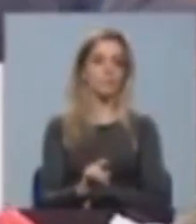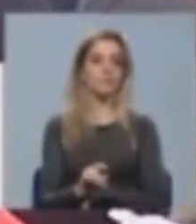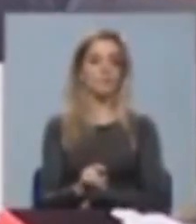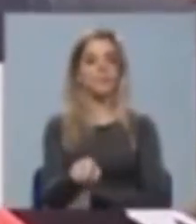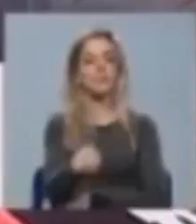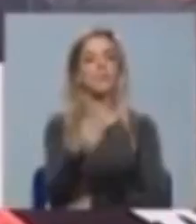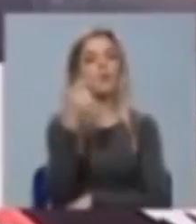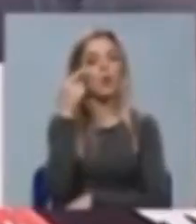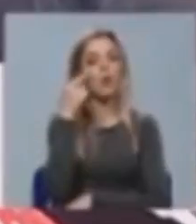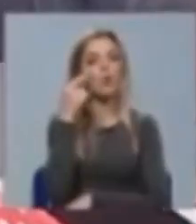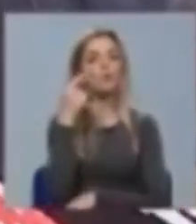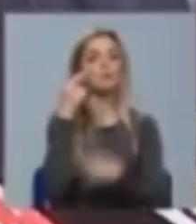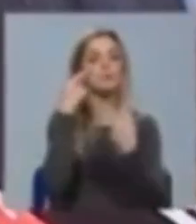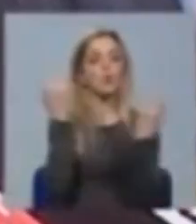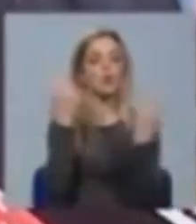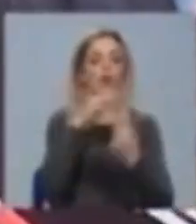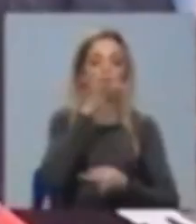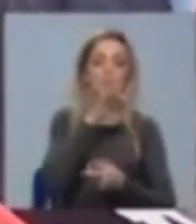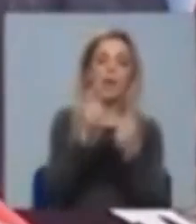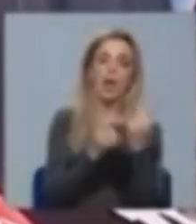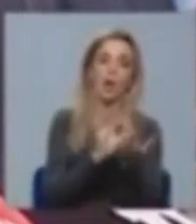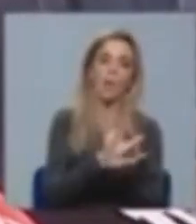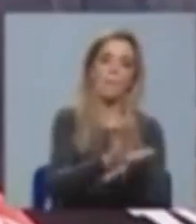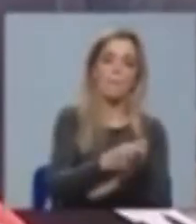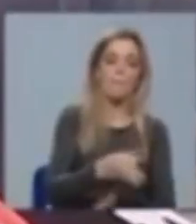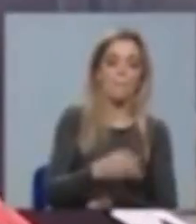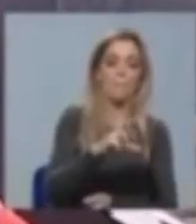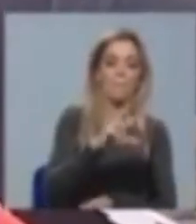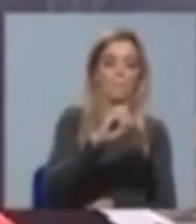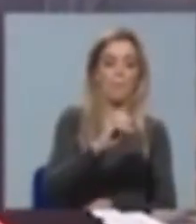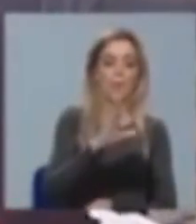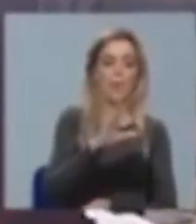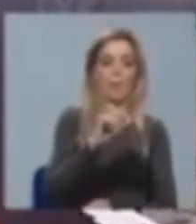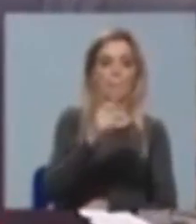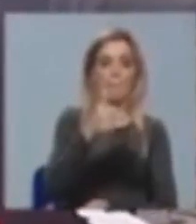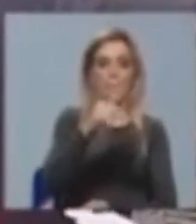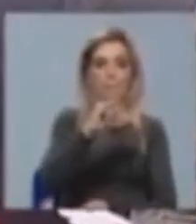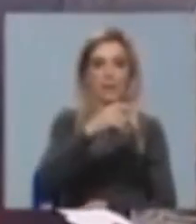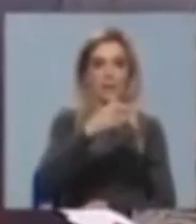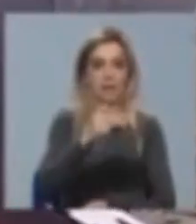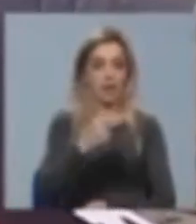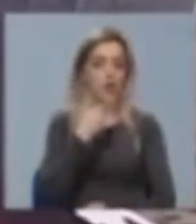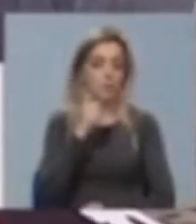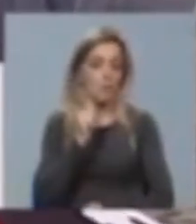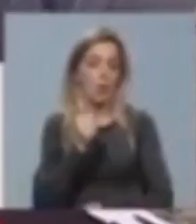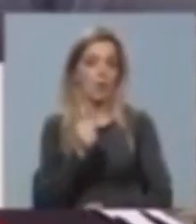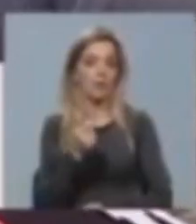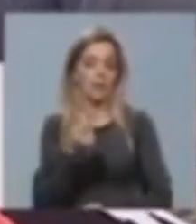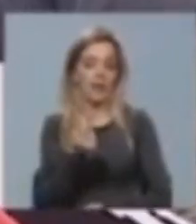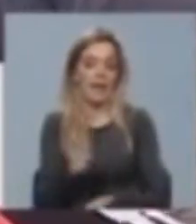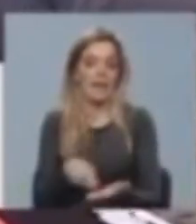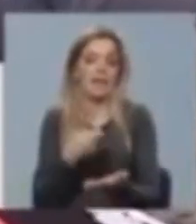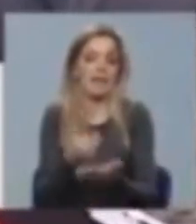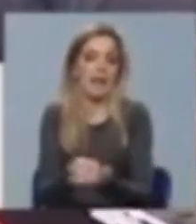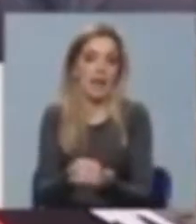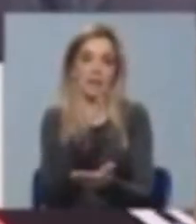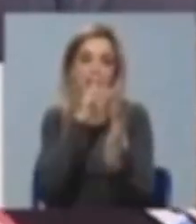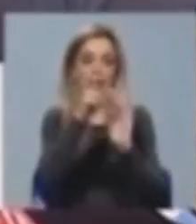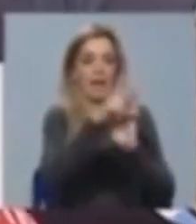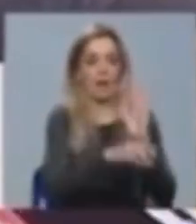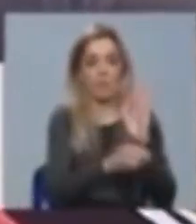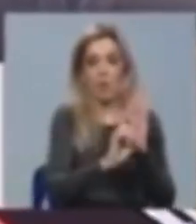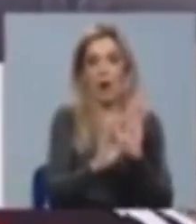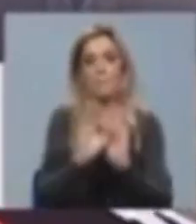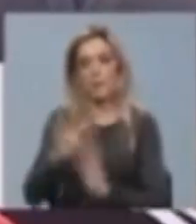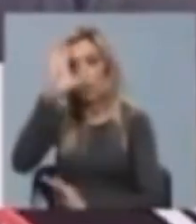público, um conjunto de famílias que saem fora do Provita. E, portanto, nós não podemos entregar meios financeiros sem um regulamento. E, portanto, o que é preciso é que o Governo Regional regulamente